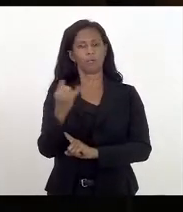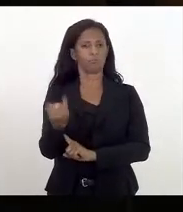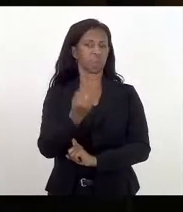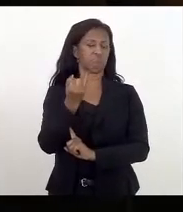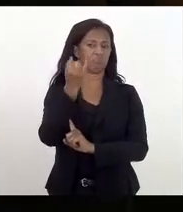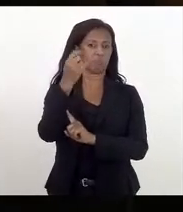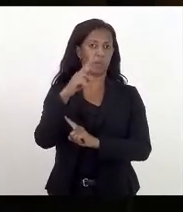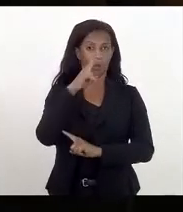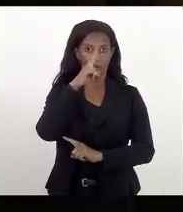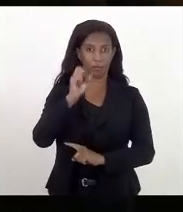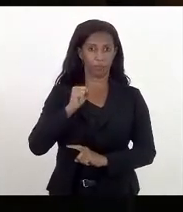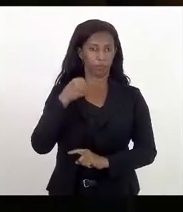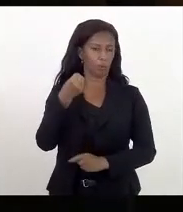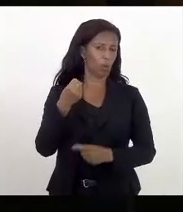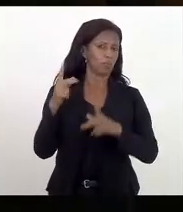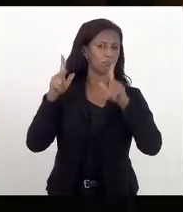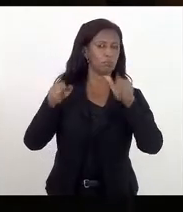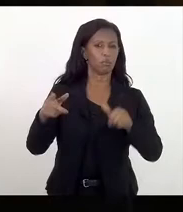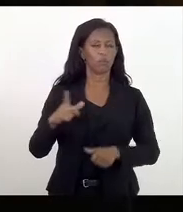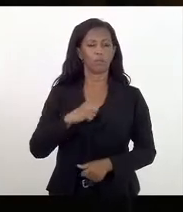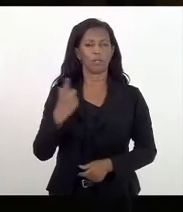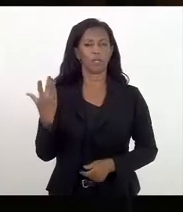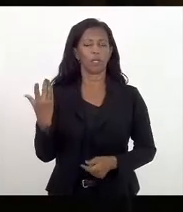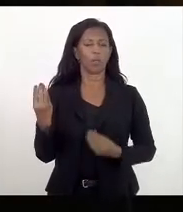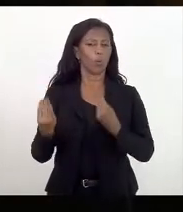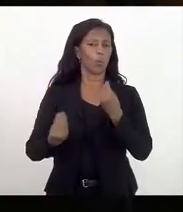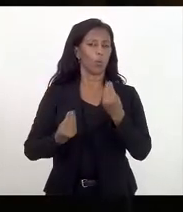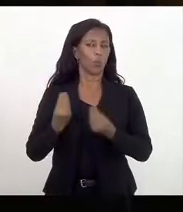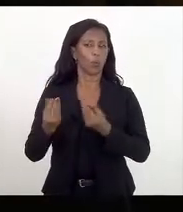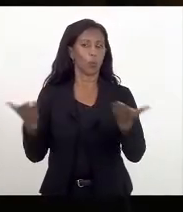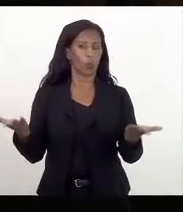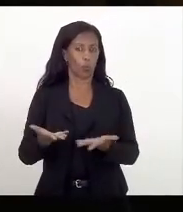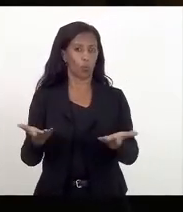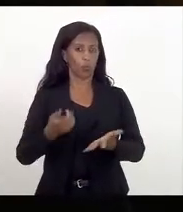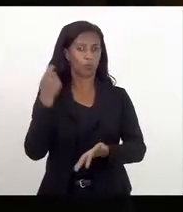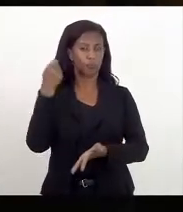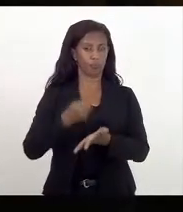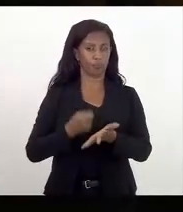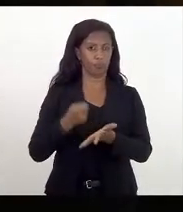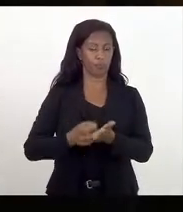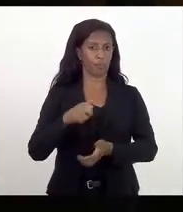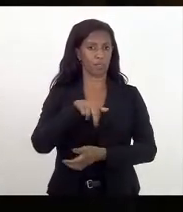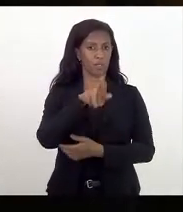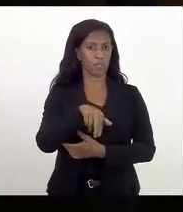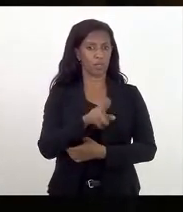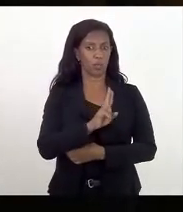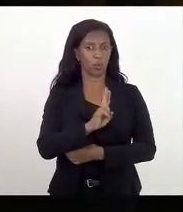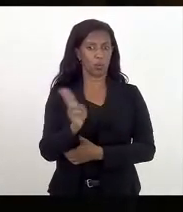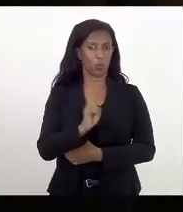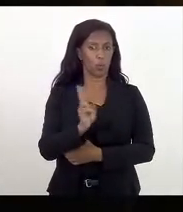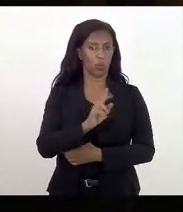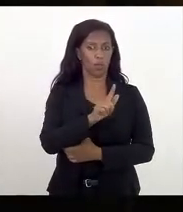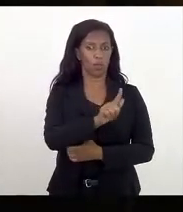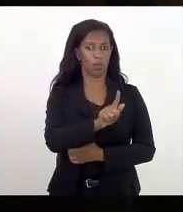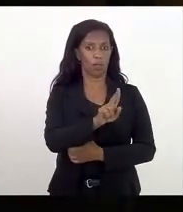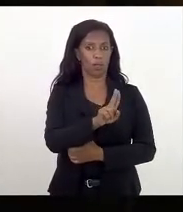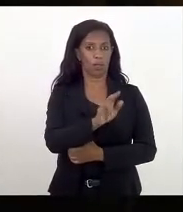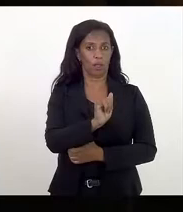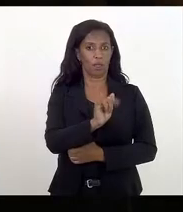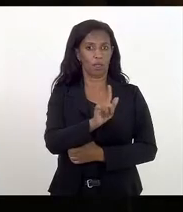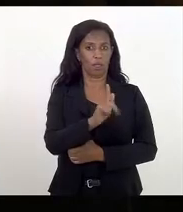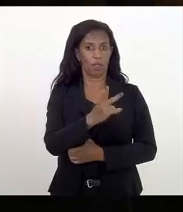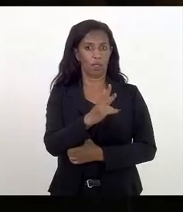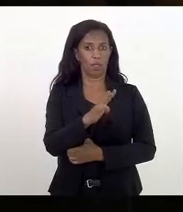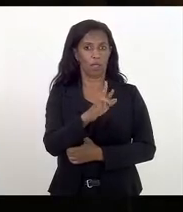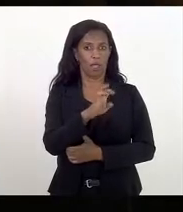a que a defensoria pública tem hoje. Garantido, sim, em o nome do seu ouvidor, Guilherme Pimentel,